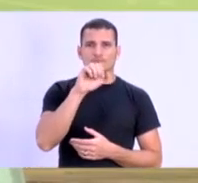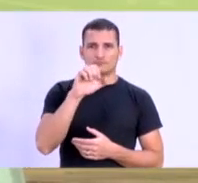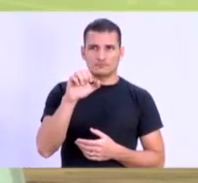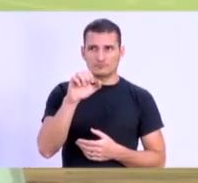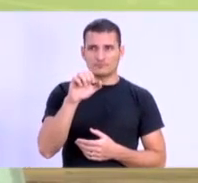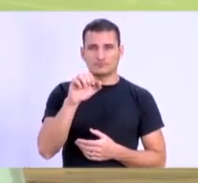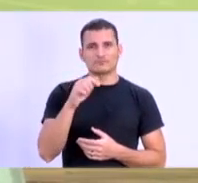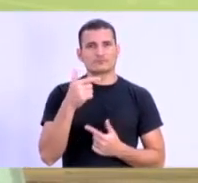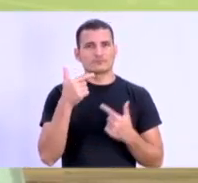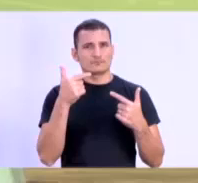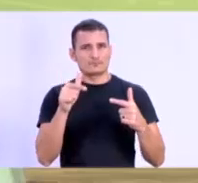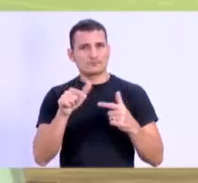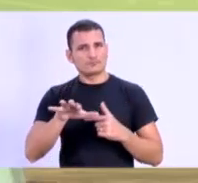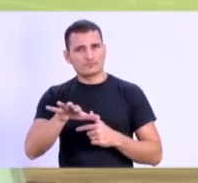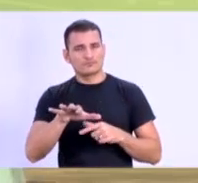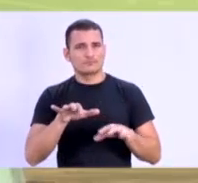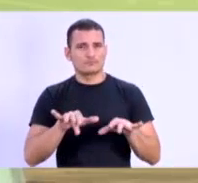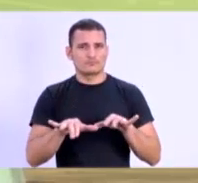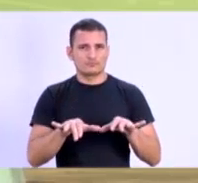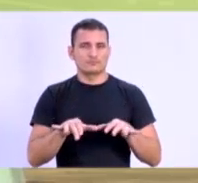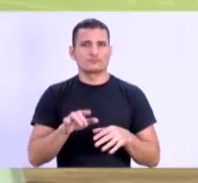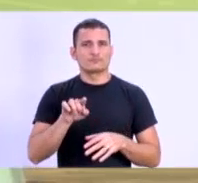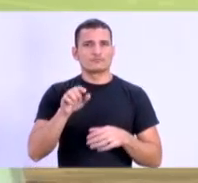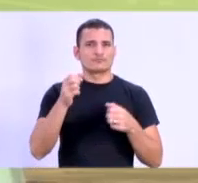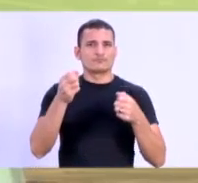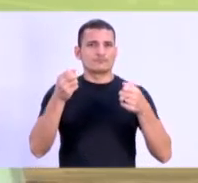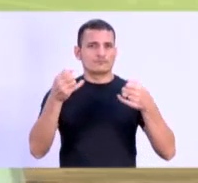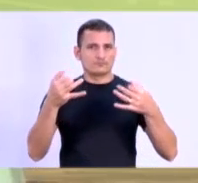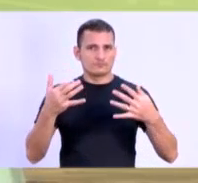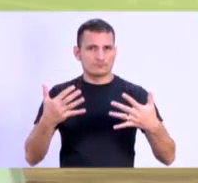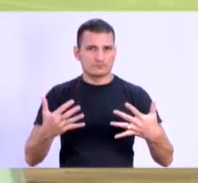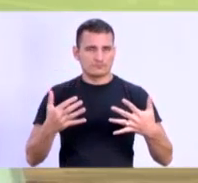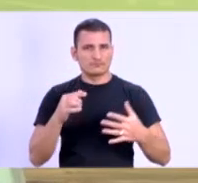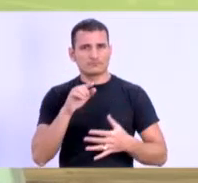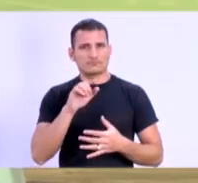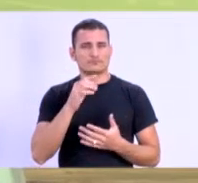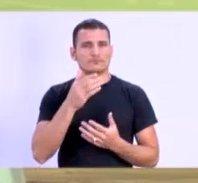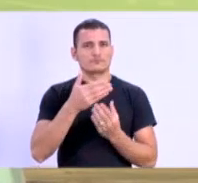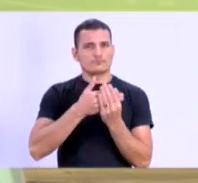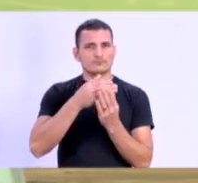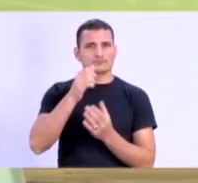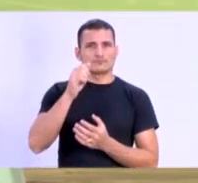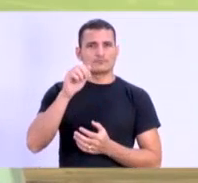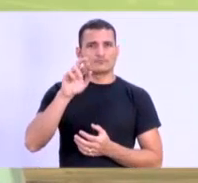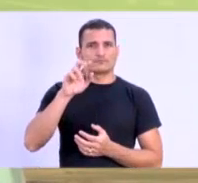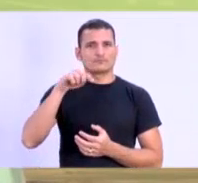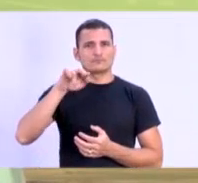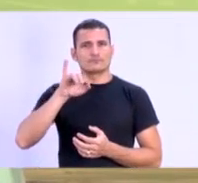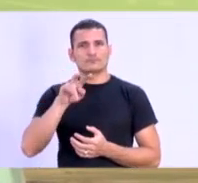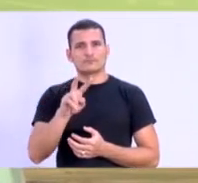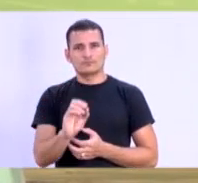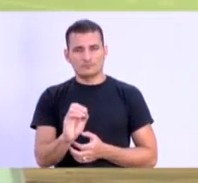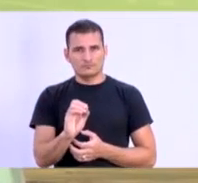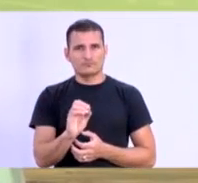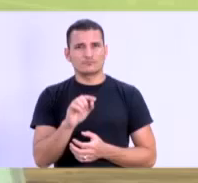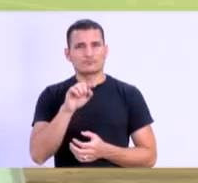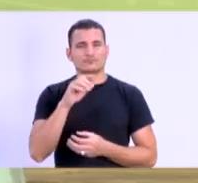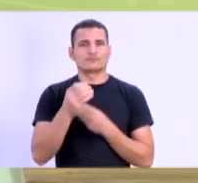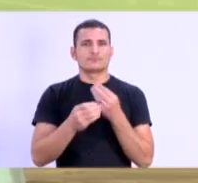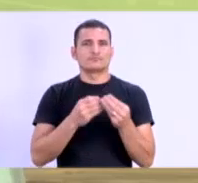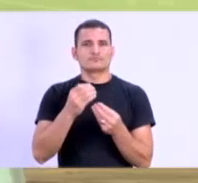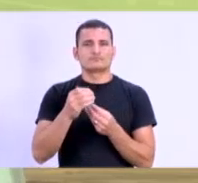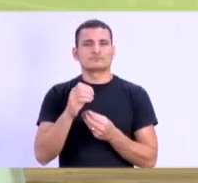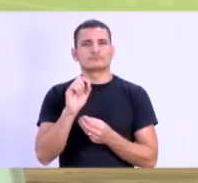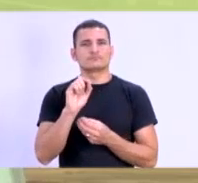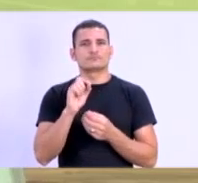de linguagem da programação, a gente descreve lá no arquivo referente à classe como é que vai ser